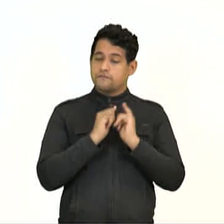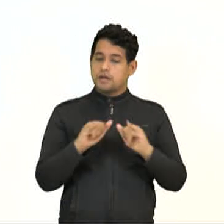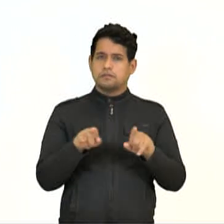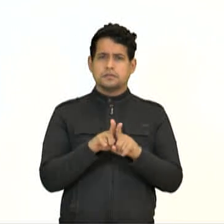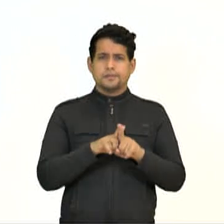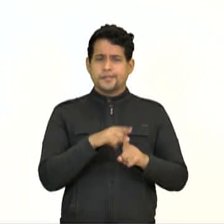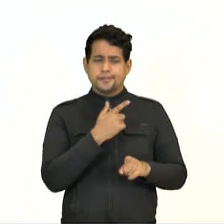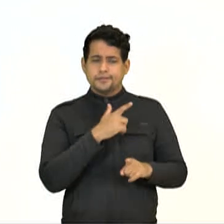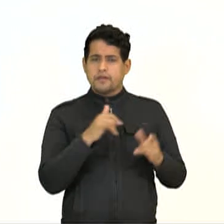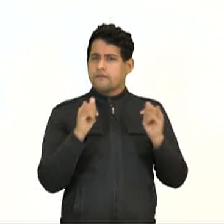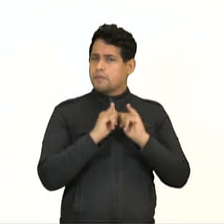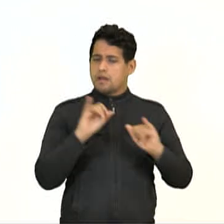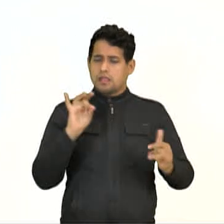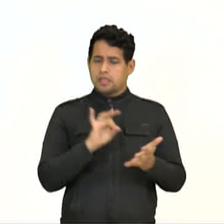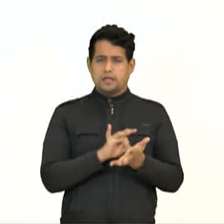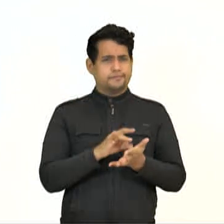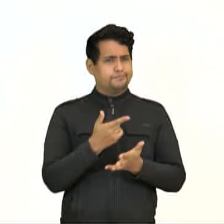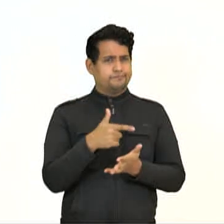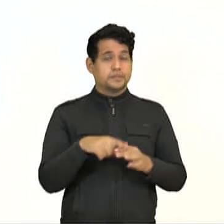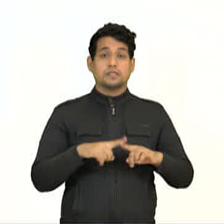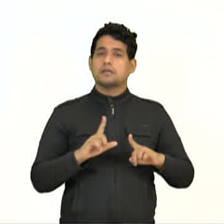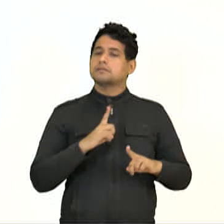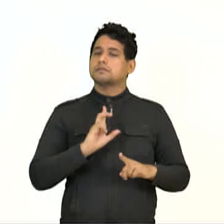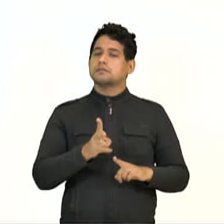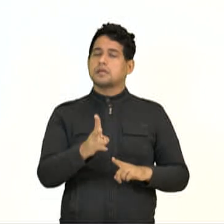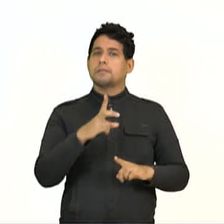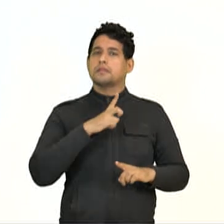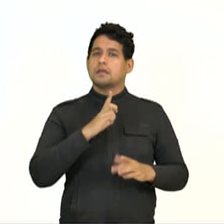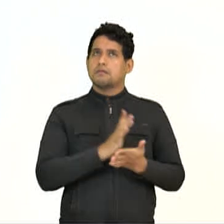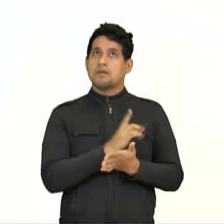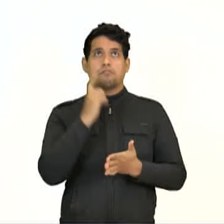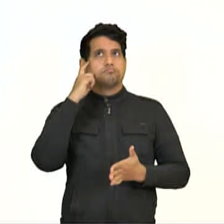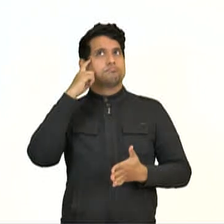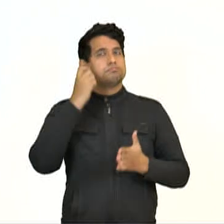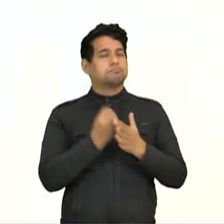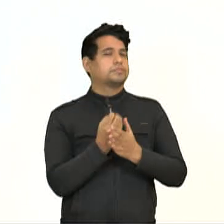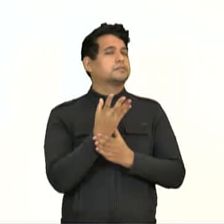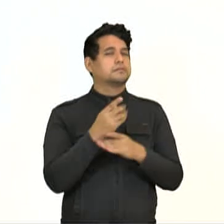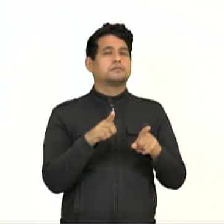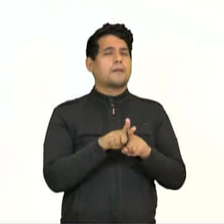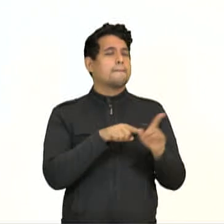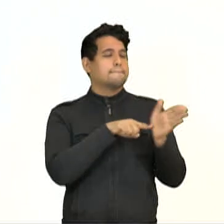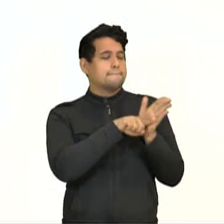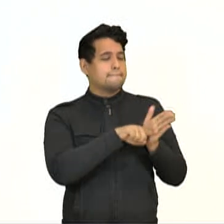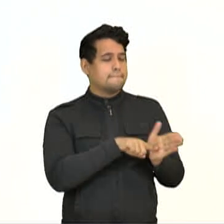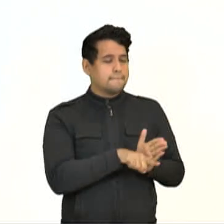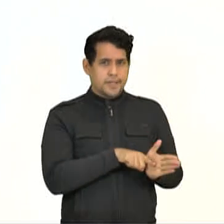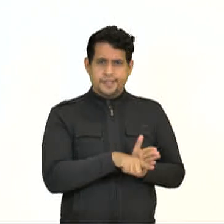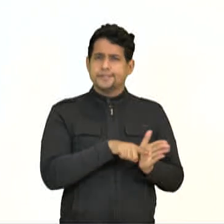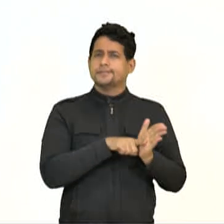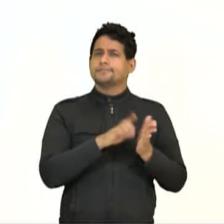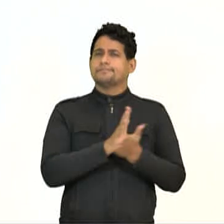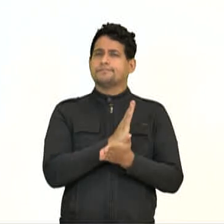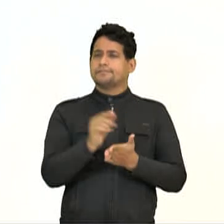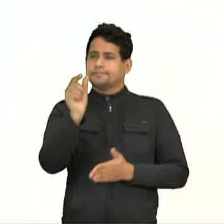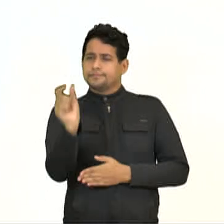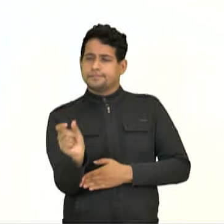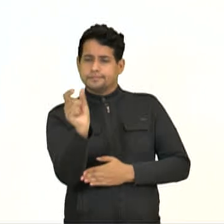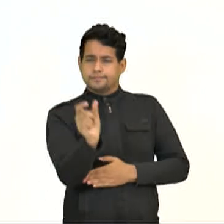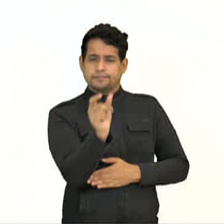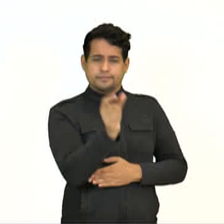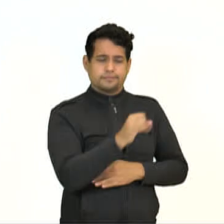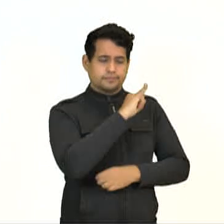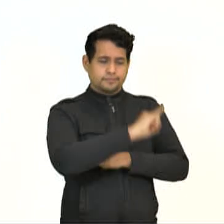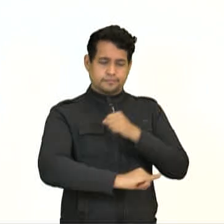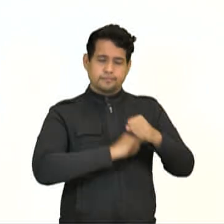não vai colocar dados reais, sempre dados, né, que você vai inventar. Pesquisa modelos de classificados na internet